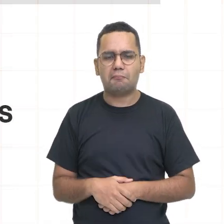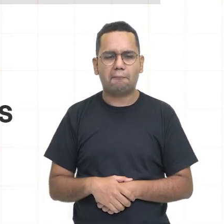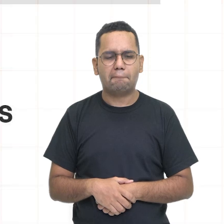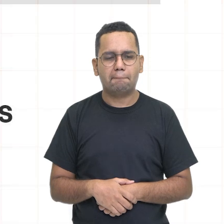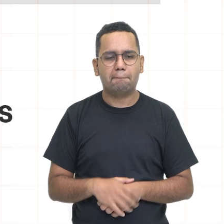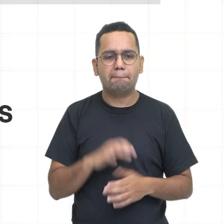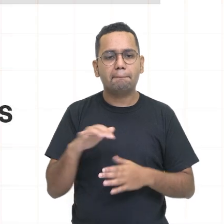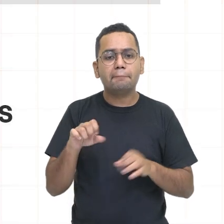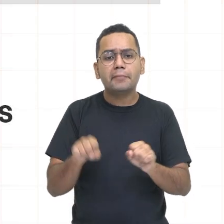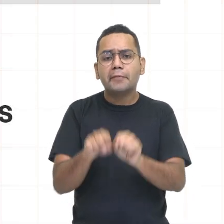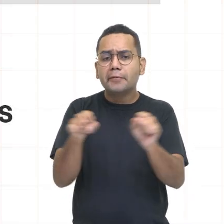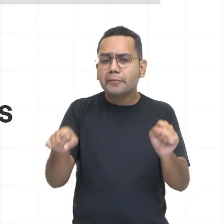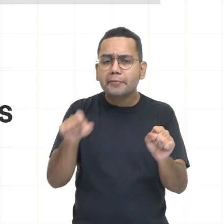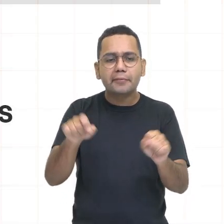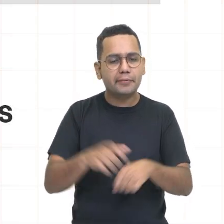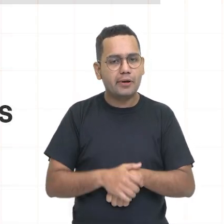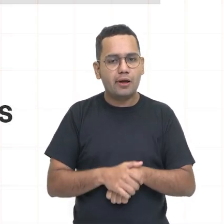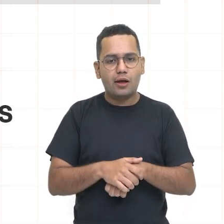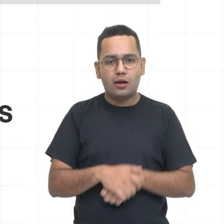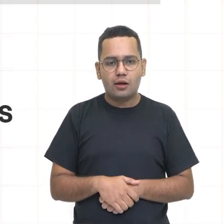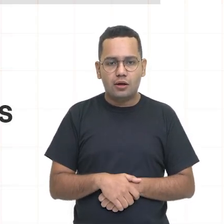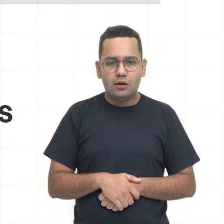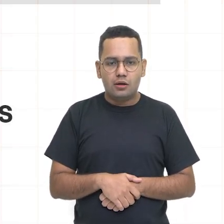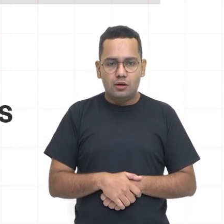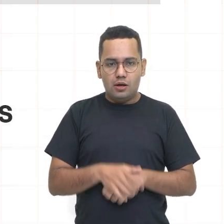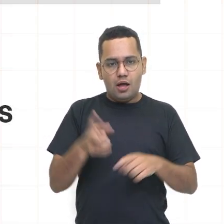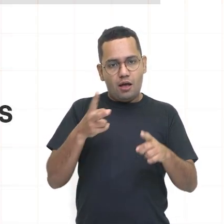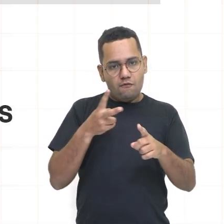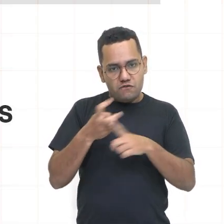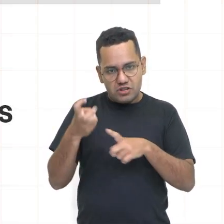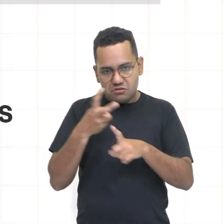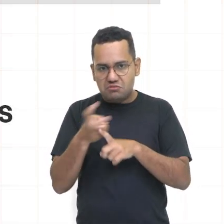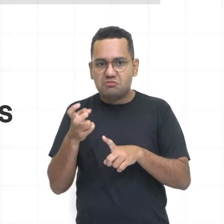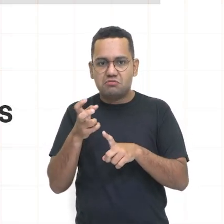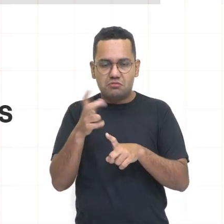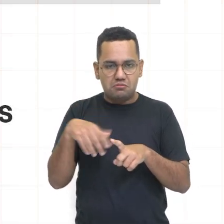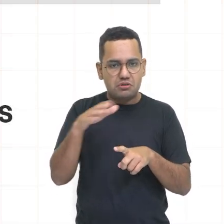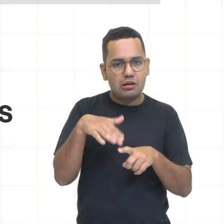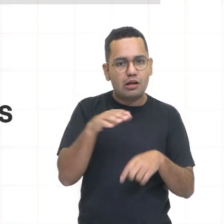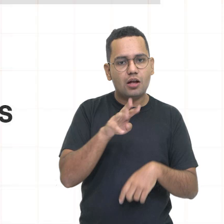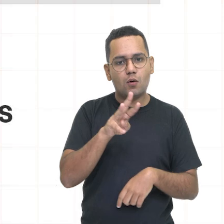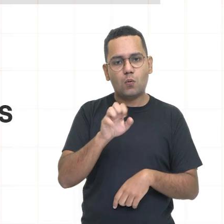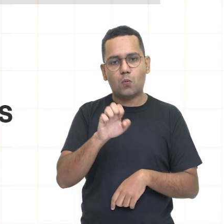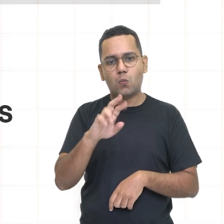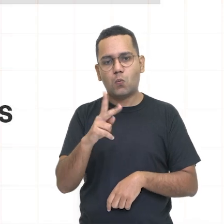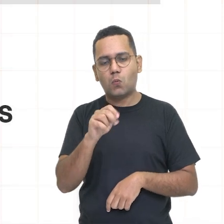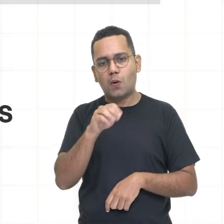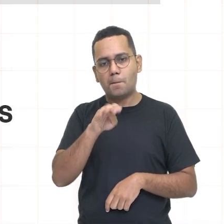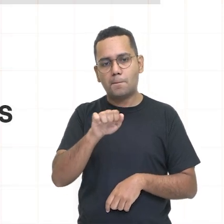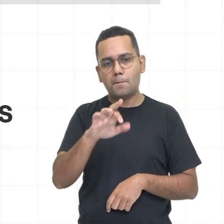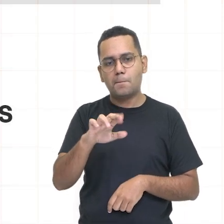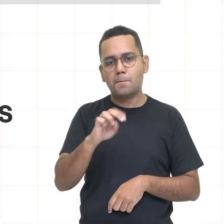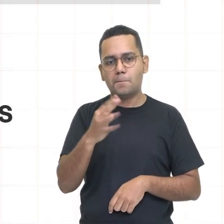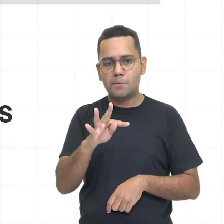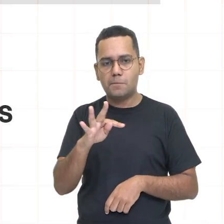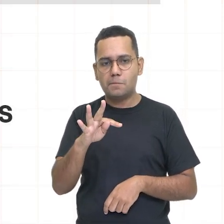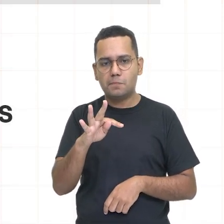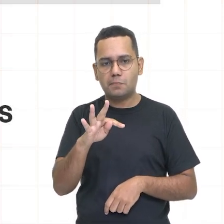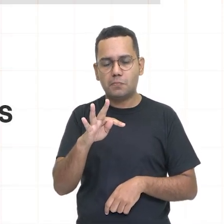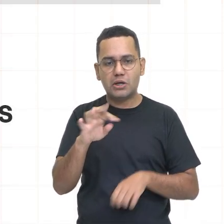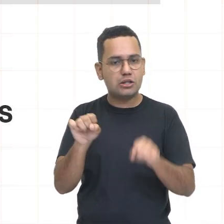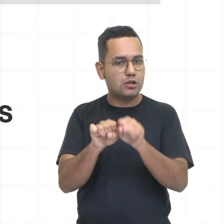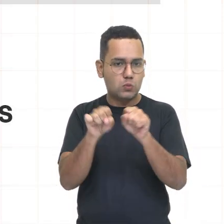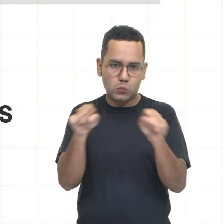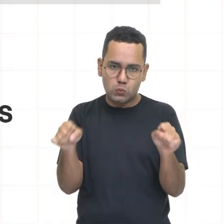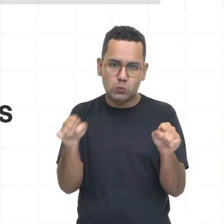invencibilidade percebida da Wehrmacht, Forças Armadas da Alemanha nazista. Então, nesse